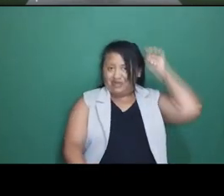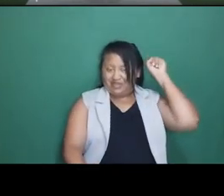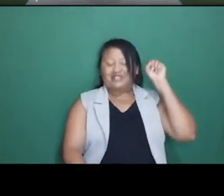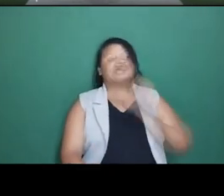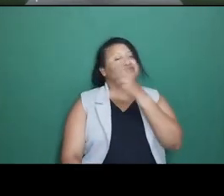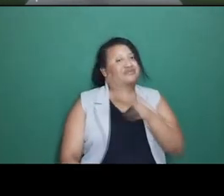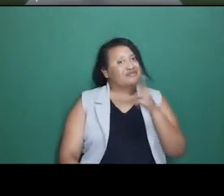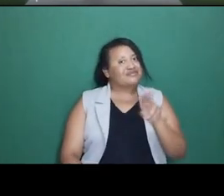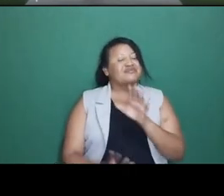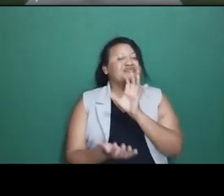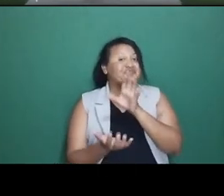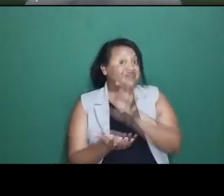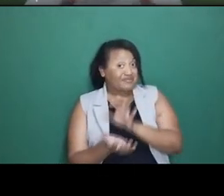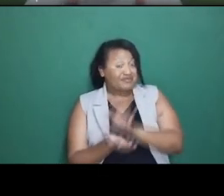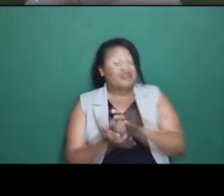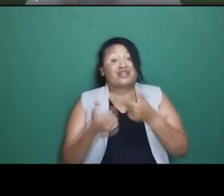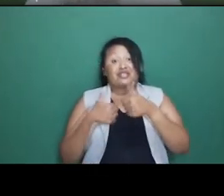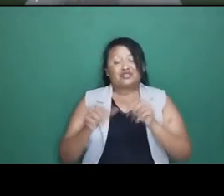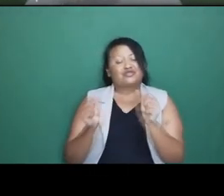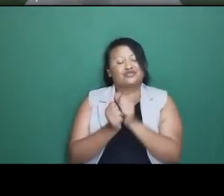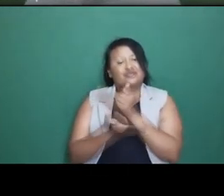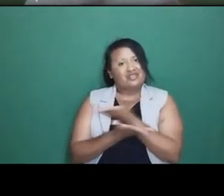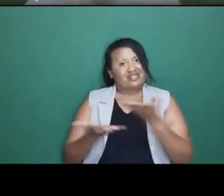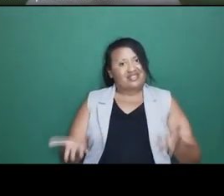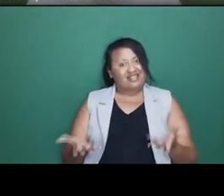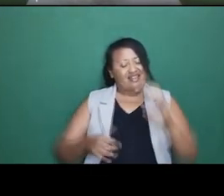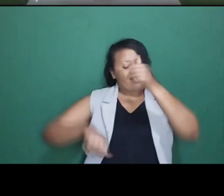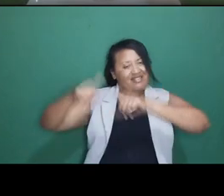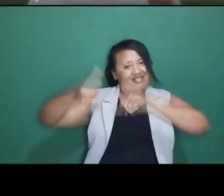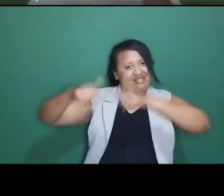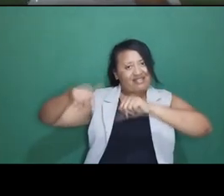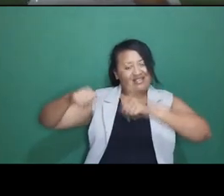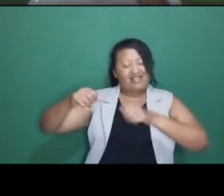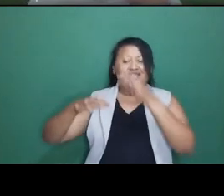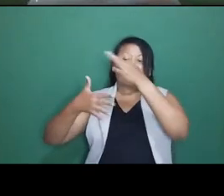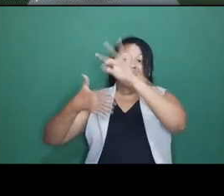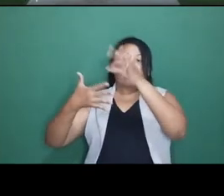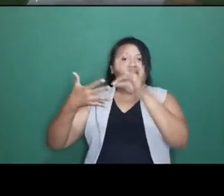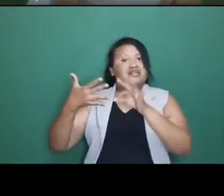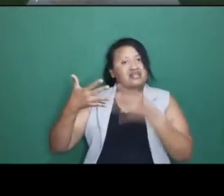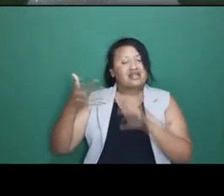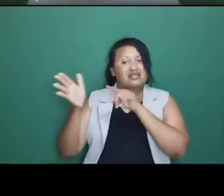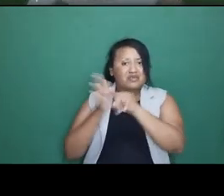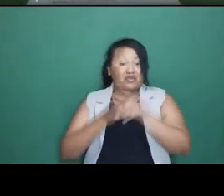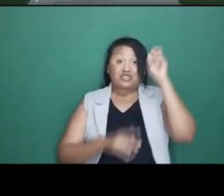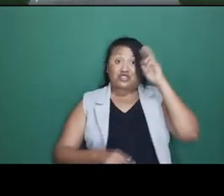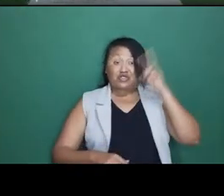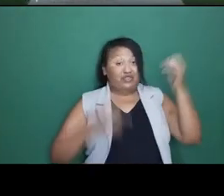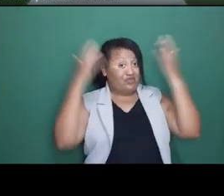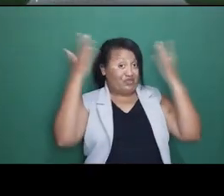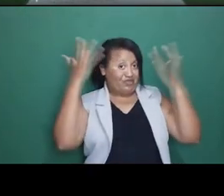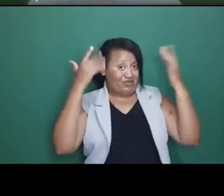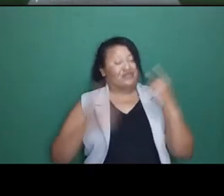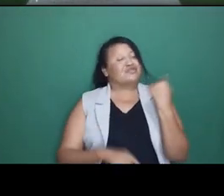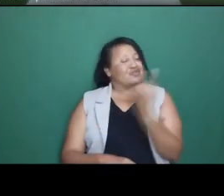Pernambuco e estou aqui para junto com você analisar e corrigir as questões de história e filosofia